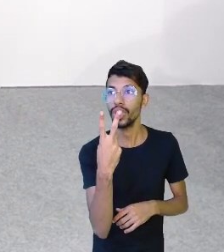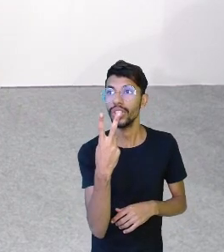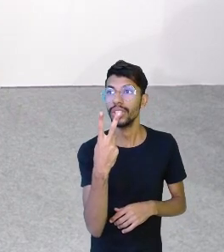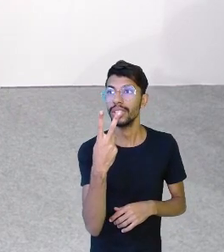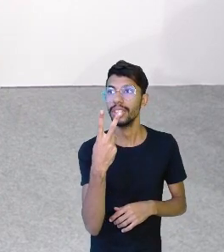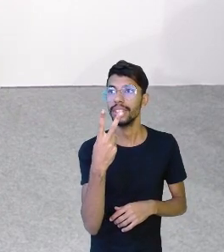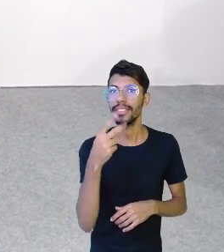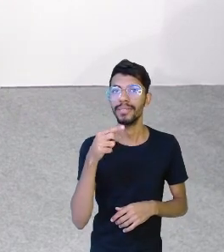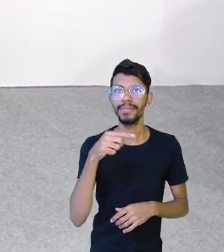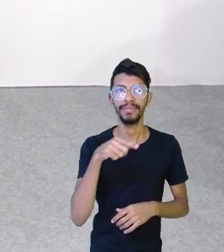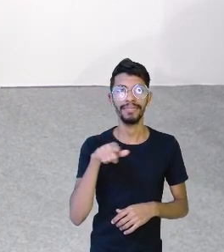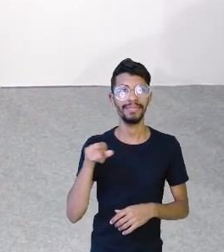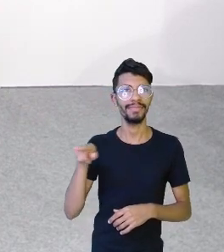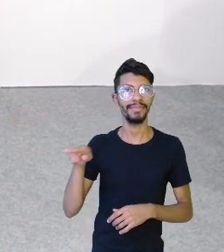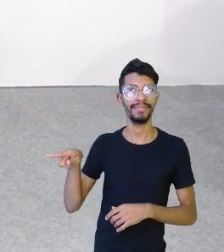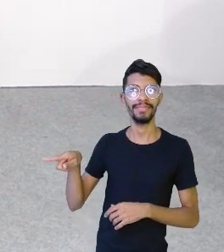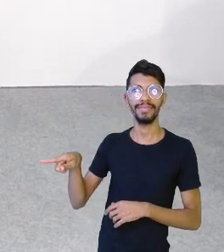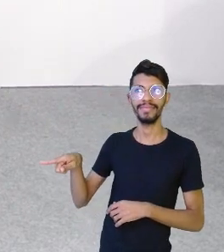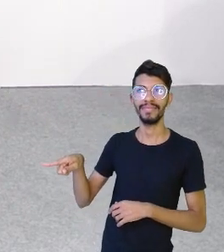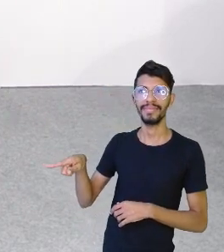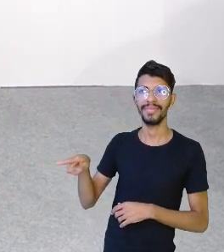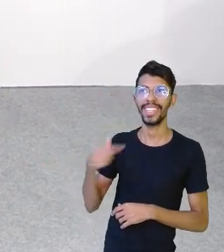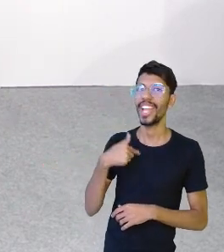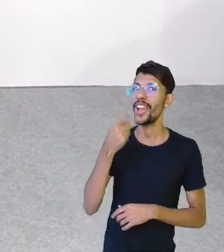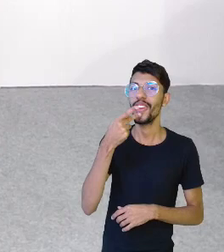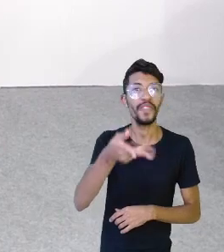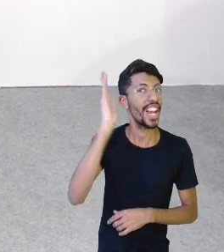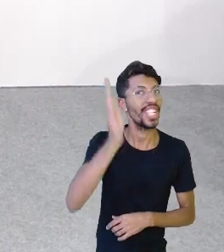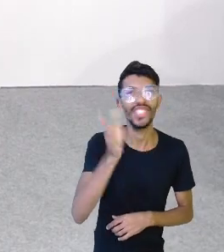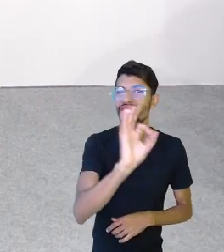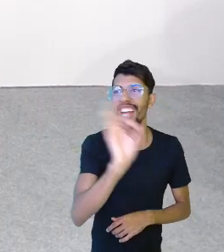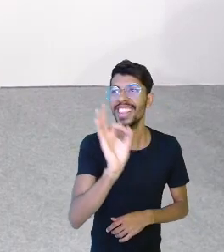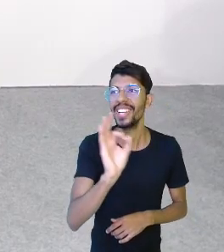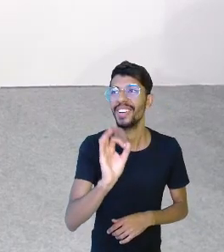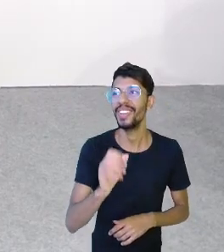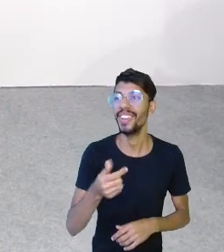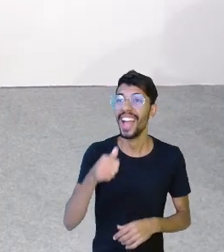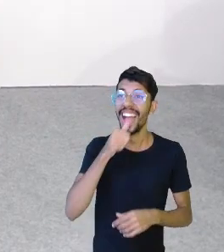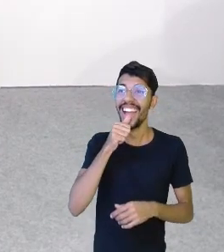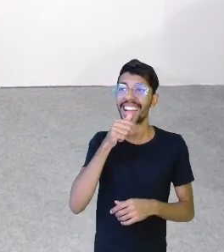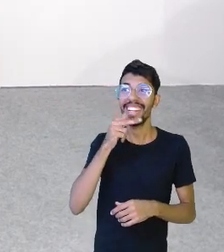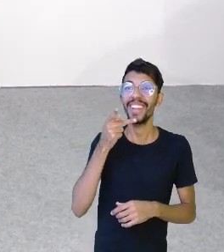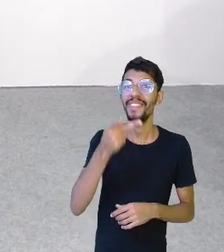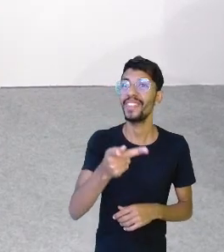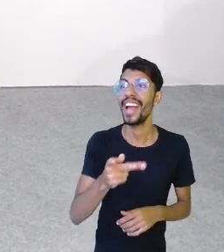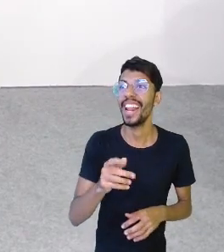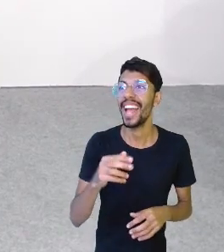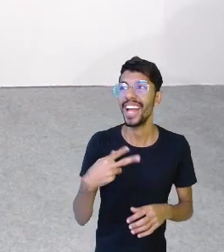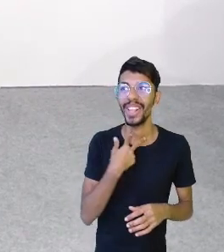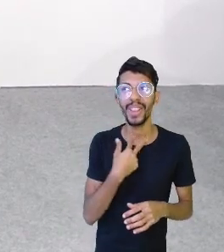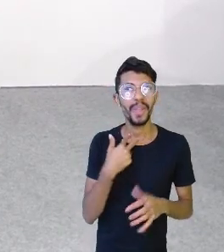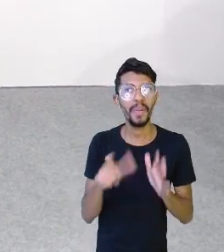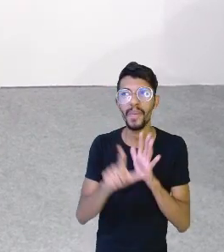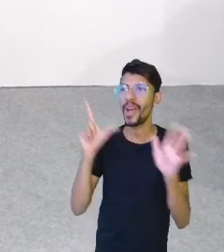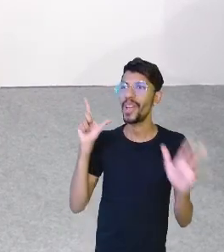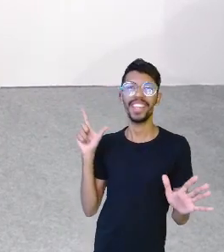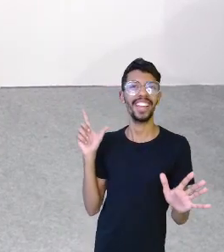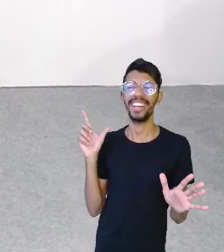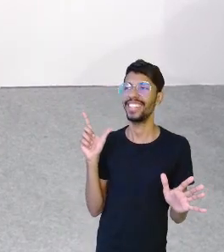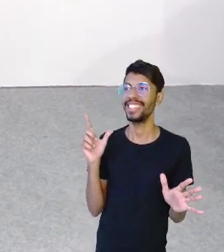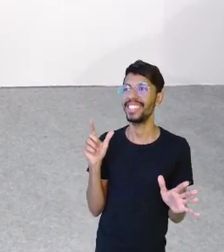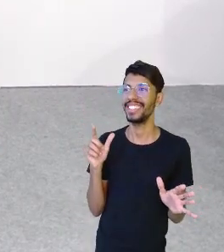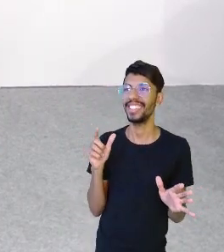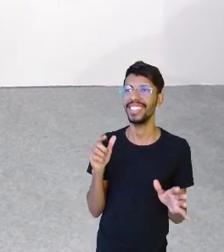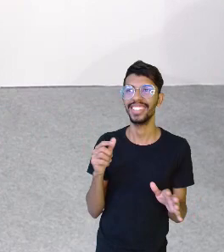32. Eu não disse valendo. Vou dizer, ela bateu antes, não tá valendo. Vamos lá.